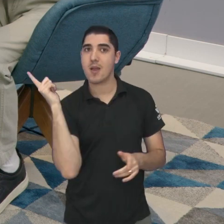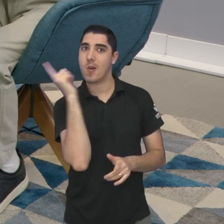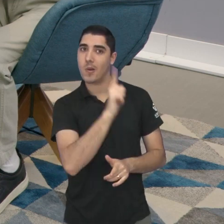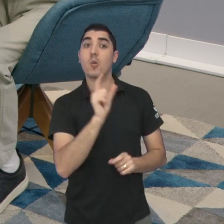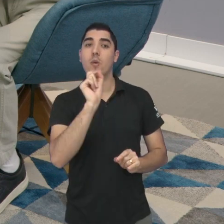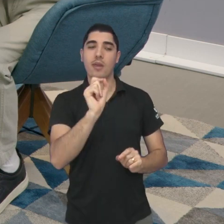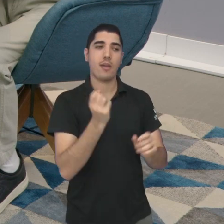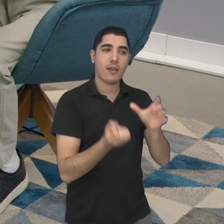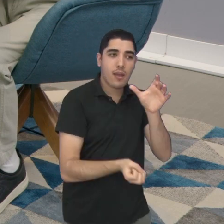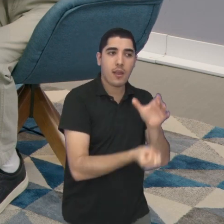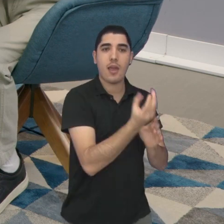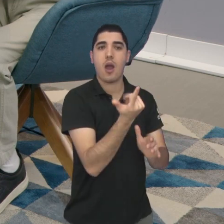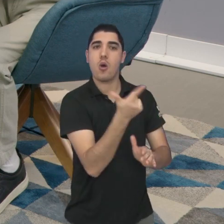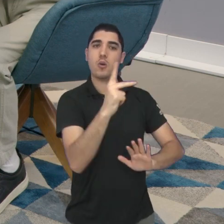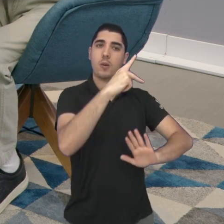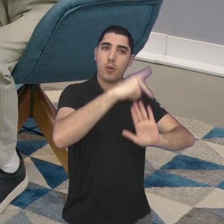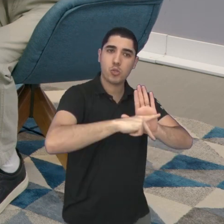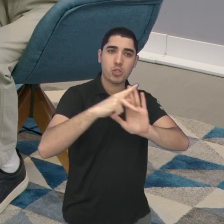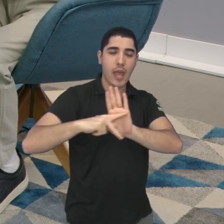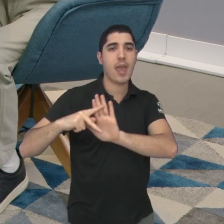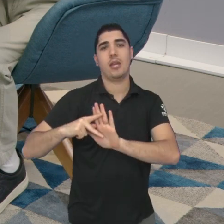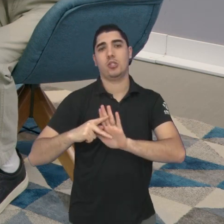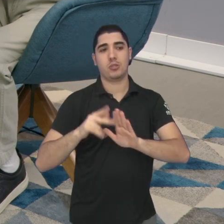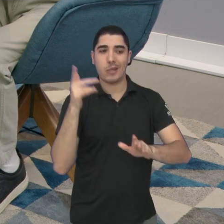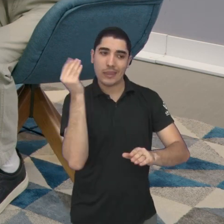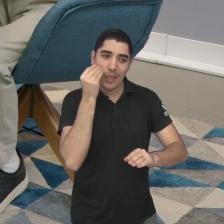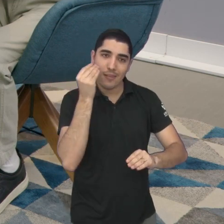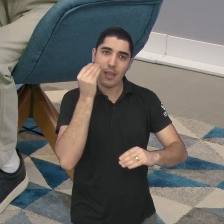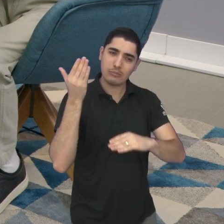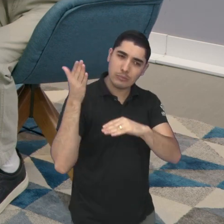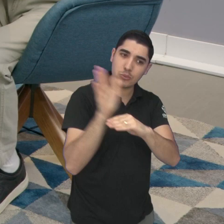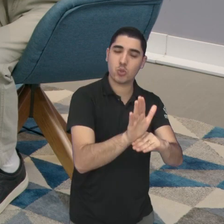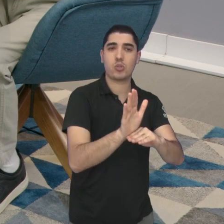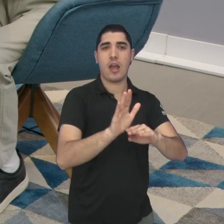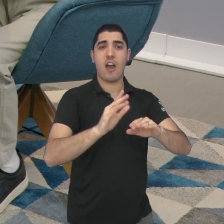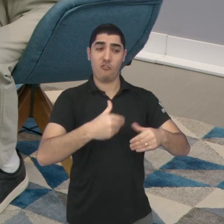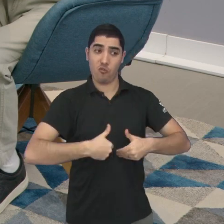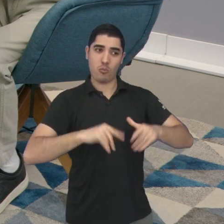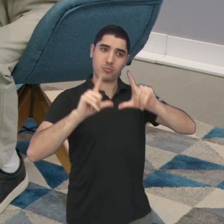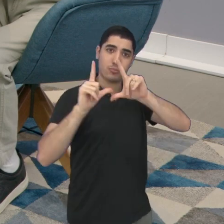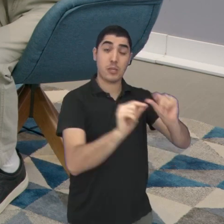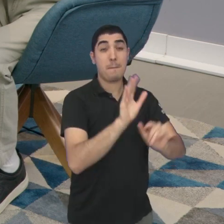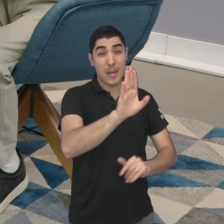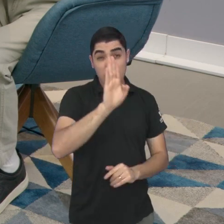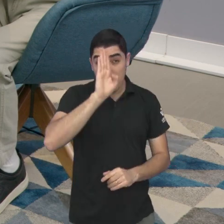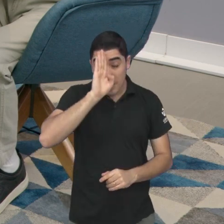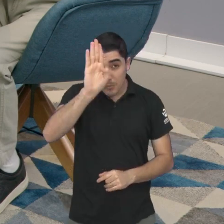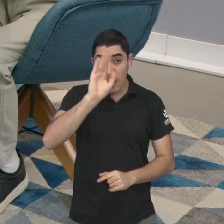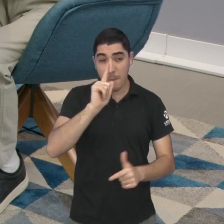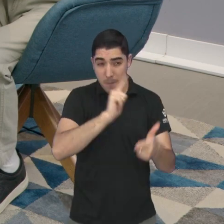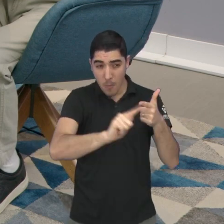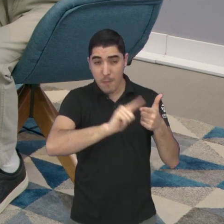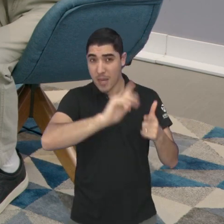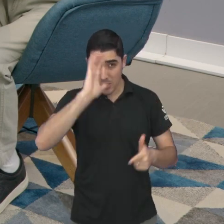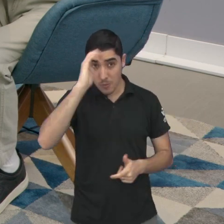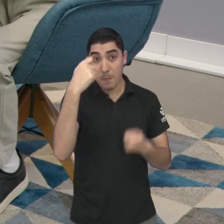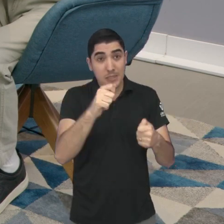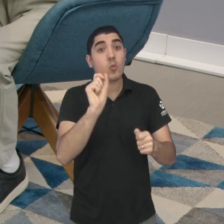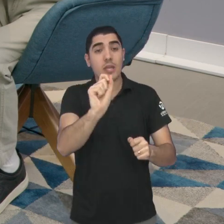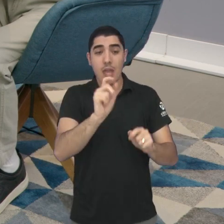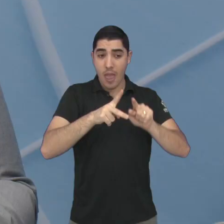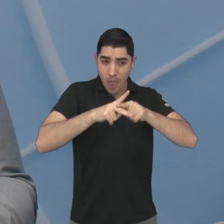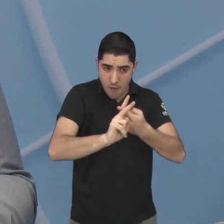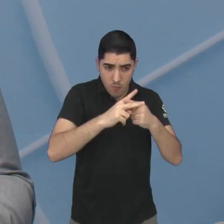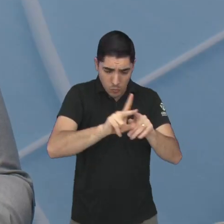mais superficiais que consigam resolver o problema do hoje. Mas para resolver a fome no Brasil, precisam ser feitas reformas